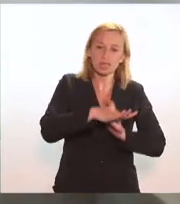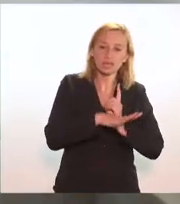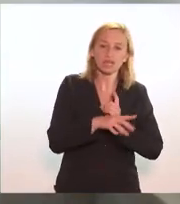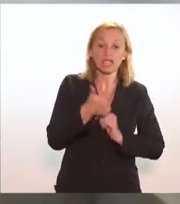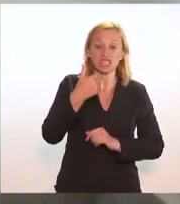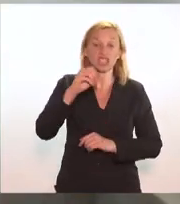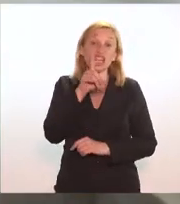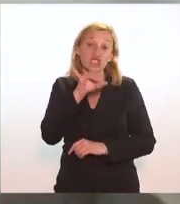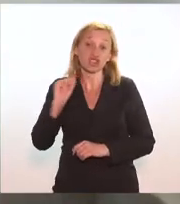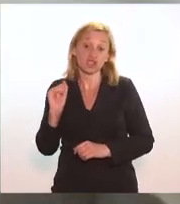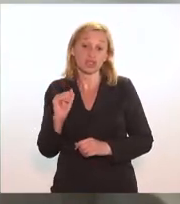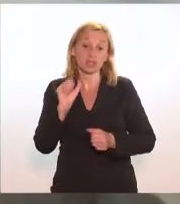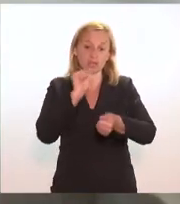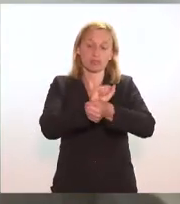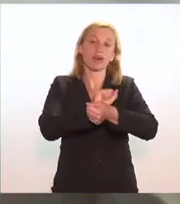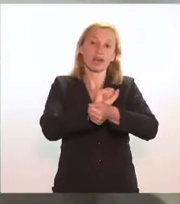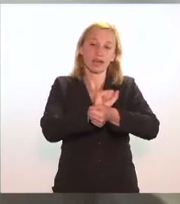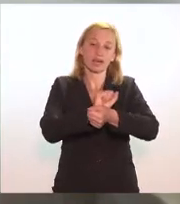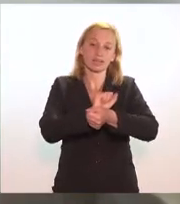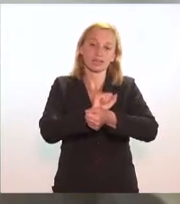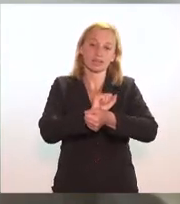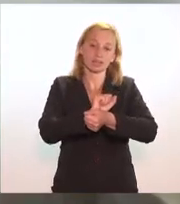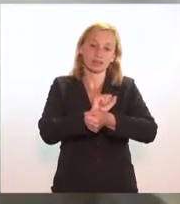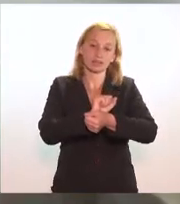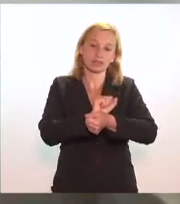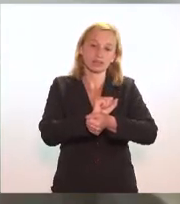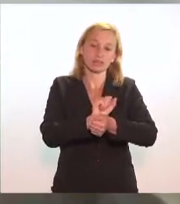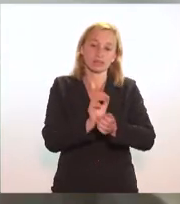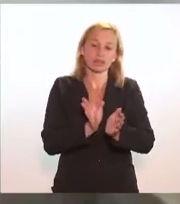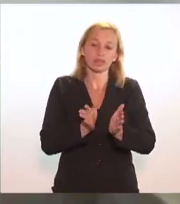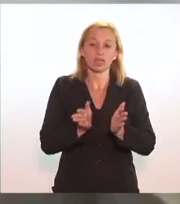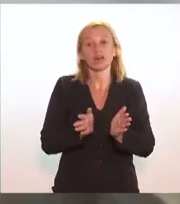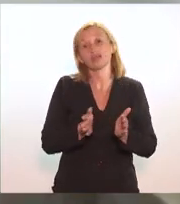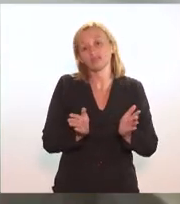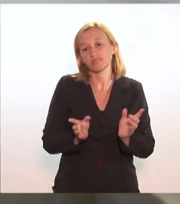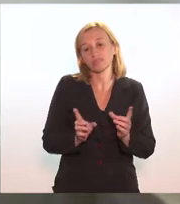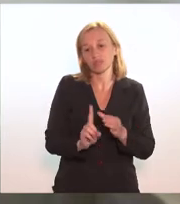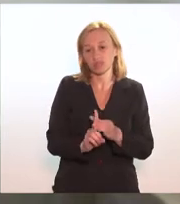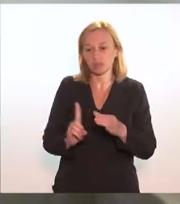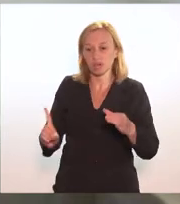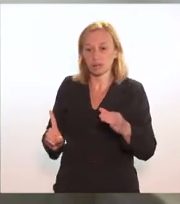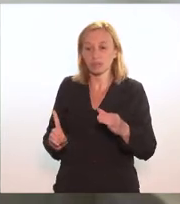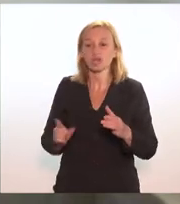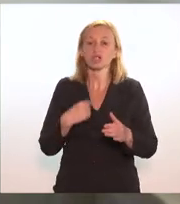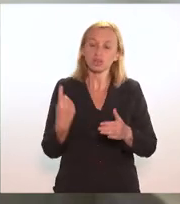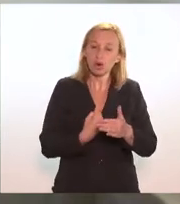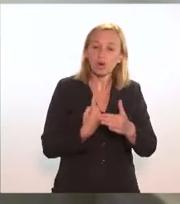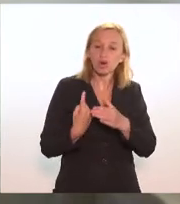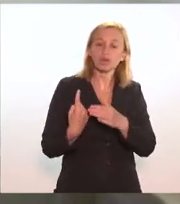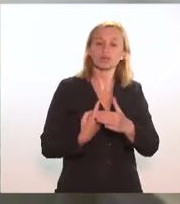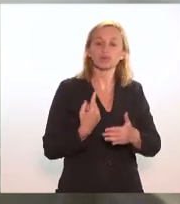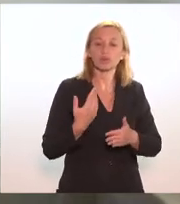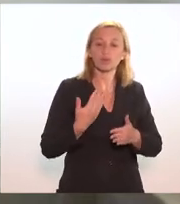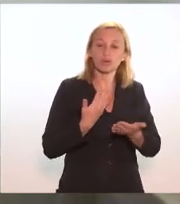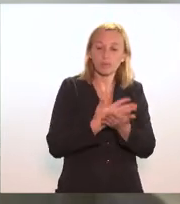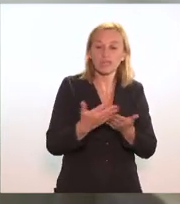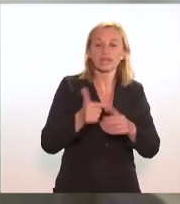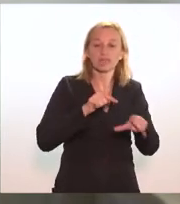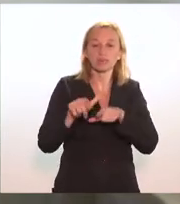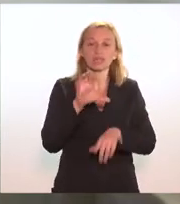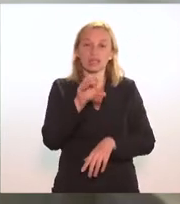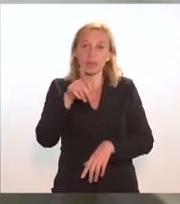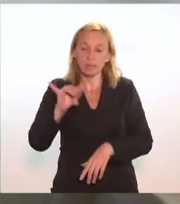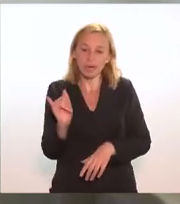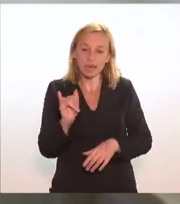10 dias de interrupção como medida de distanciamento, nós vamos começar a trabalhar na CPI